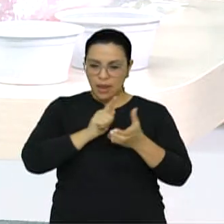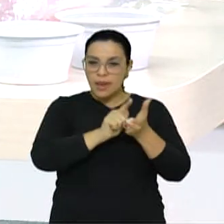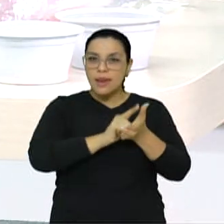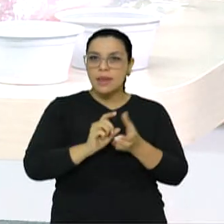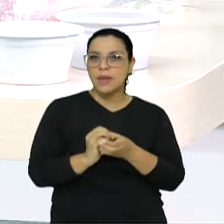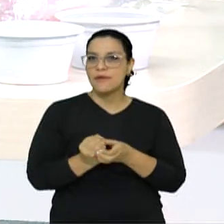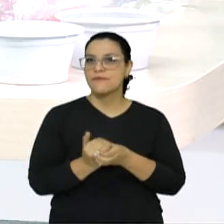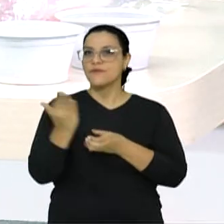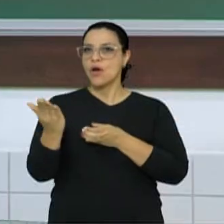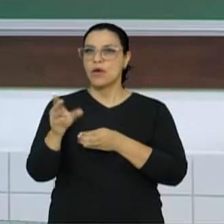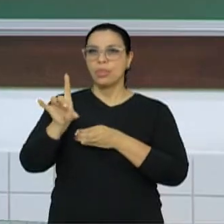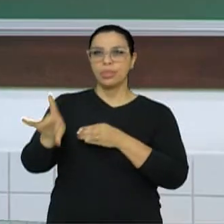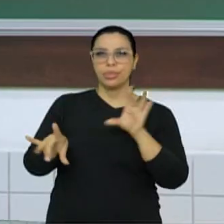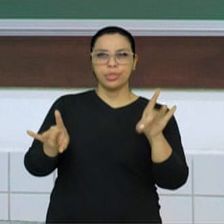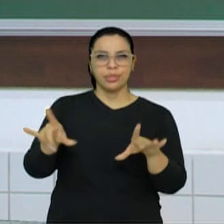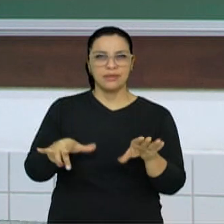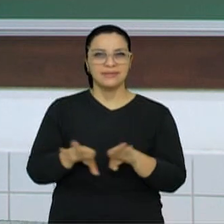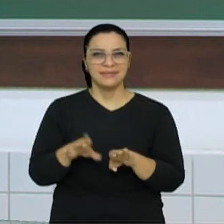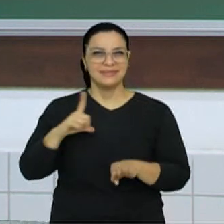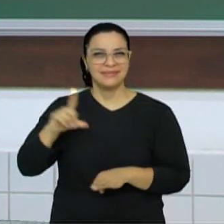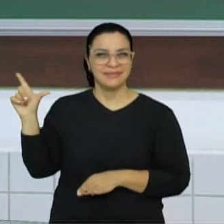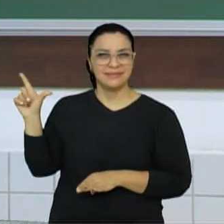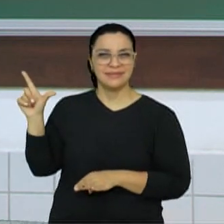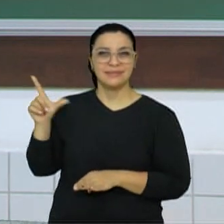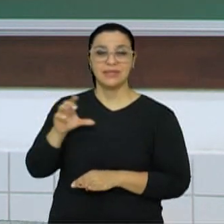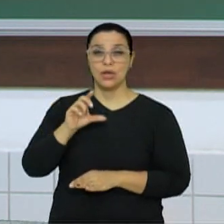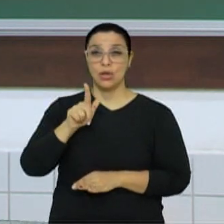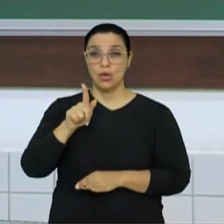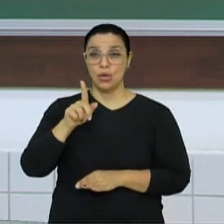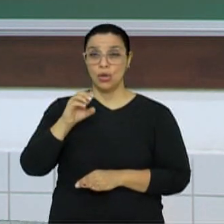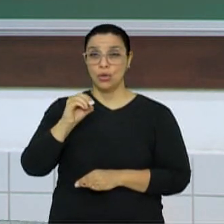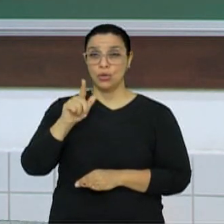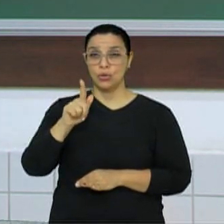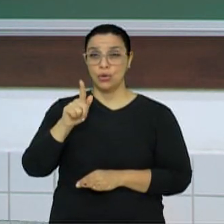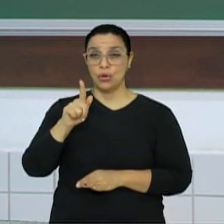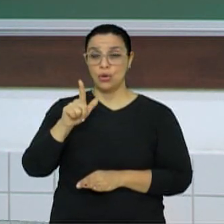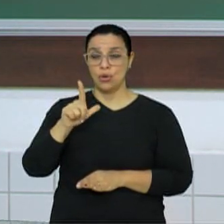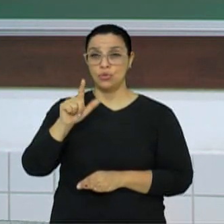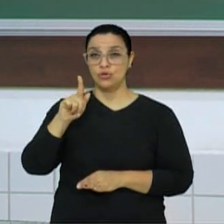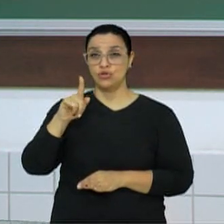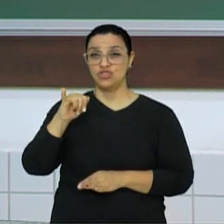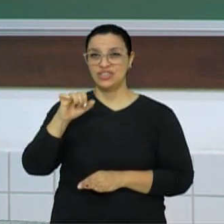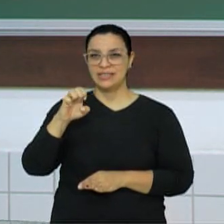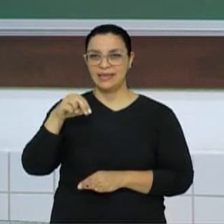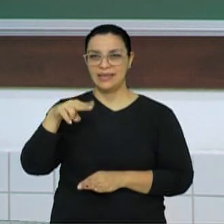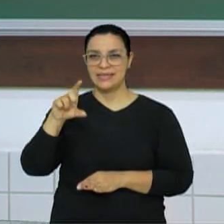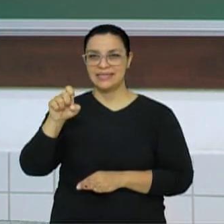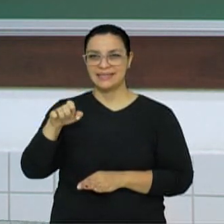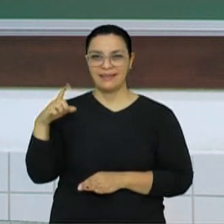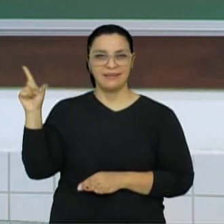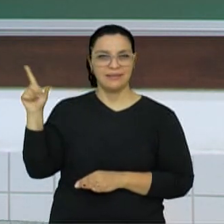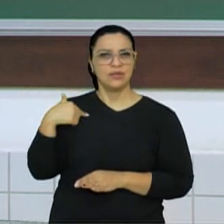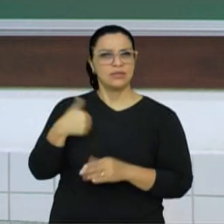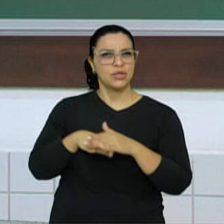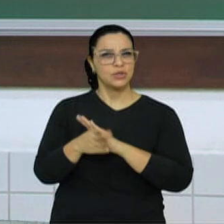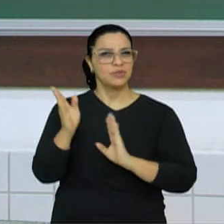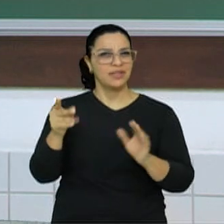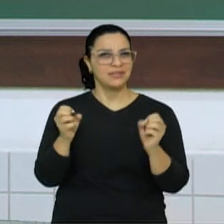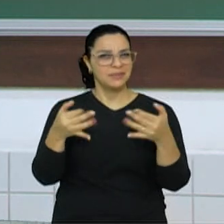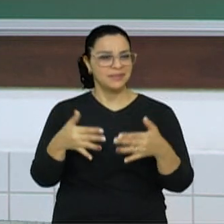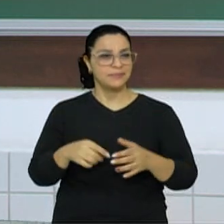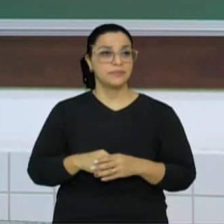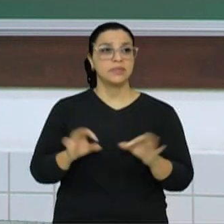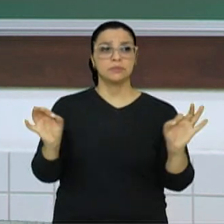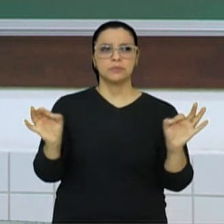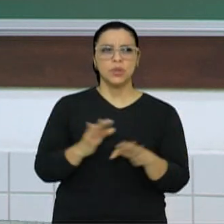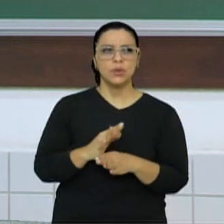aqui o que a gente vai chamar de complexo golgiense ou complexo de Golgi, né, como a gente está acostumado aqui.